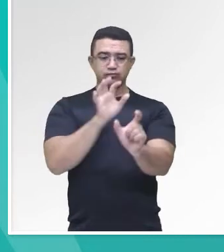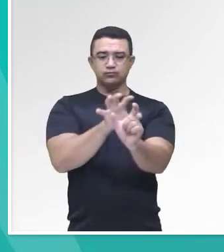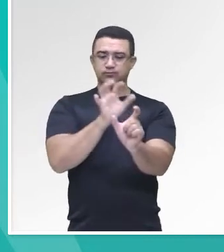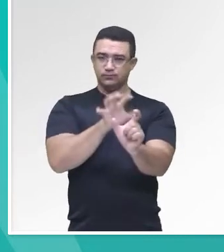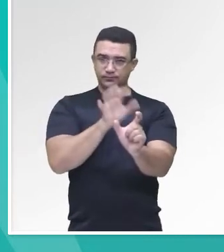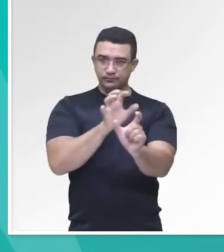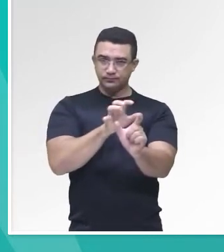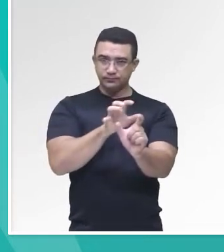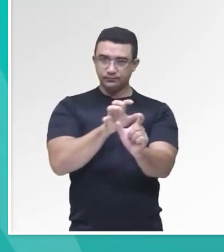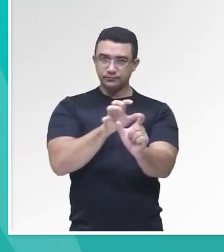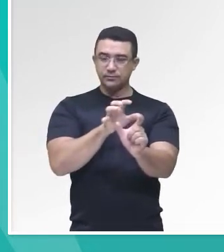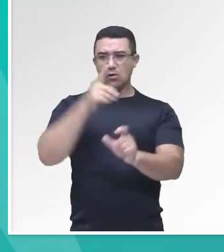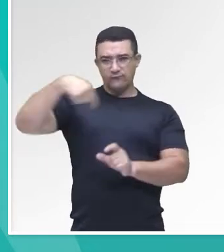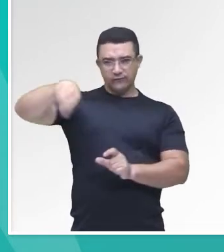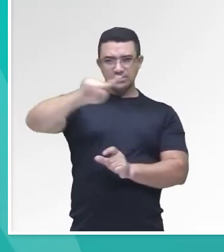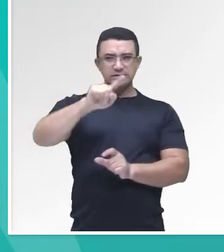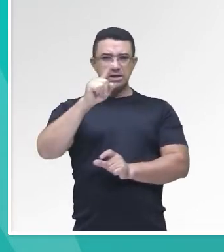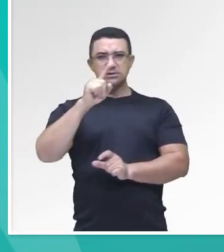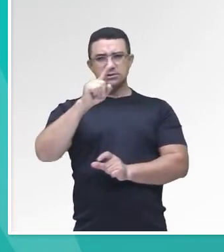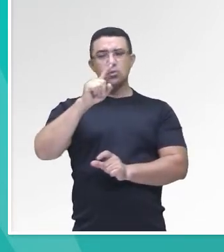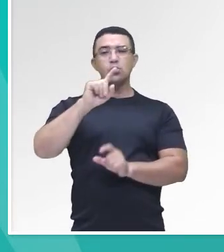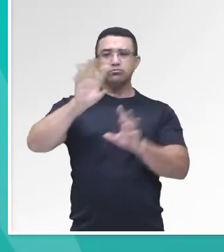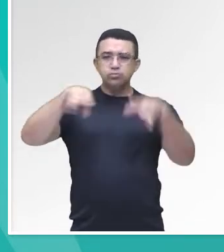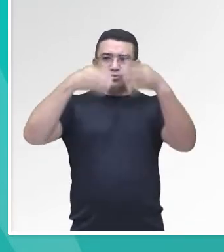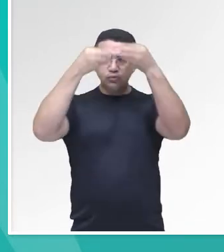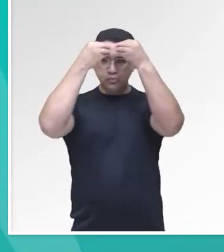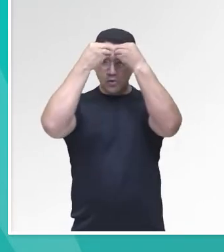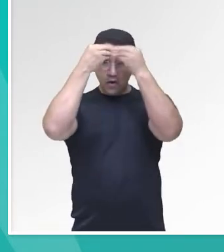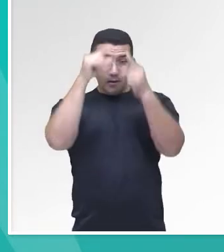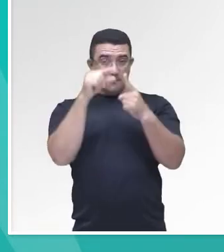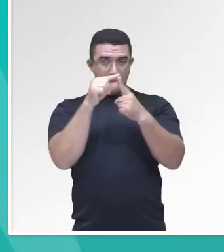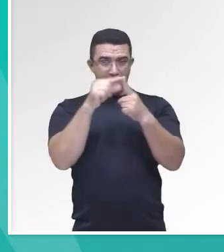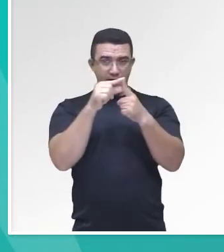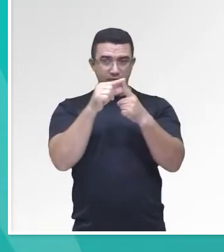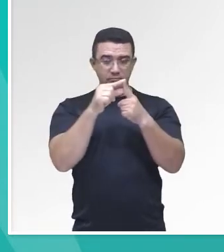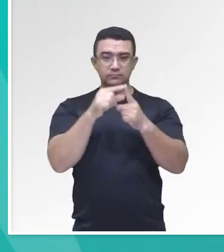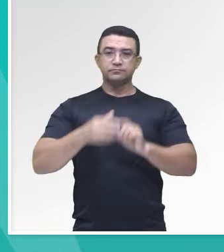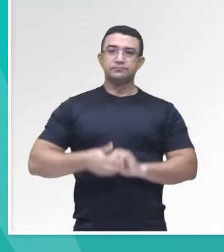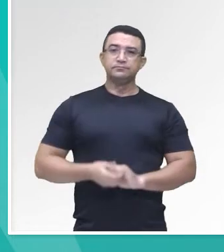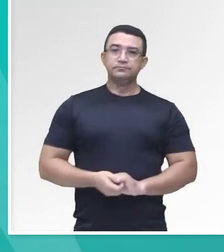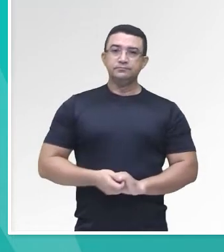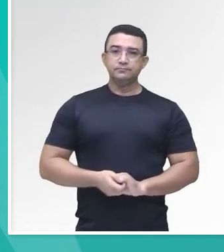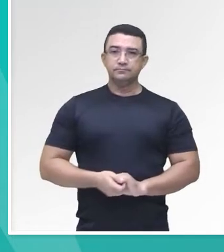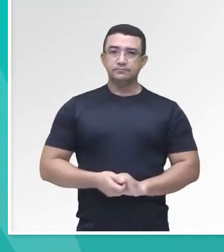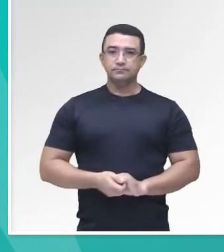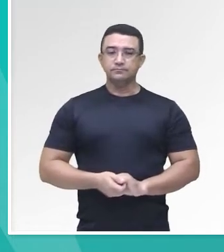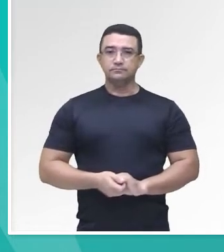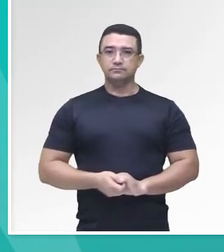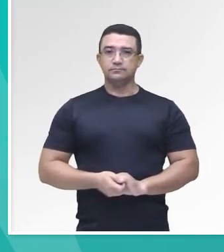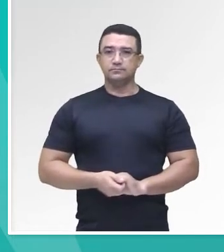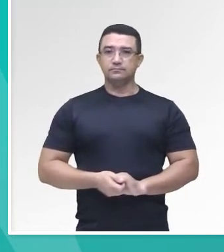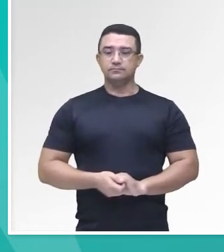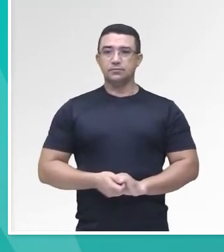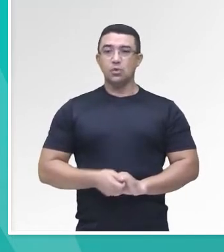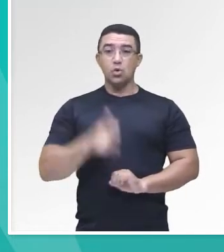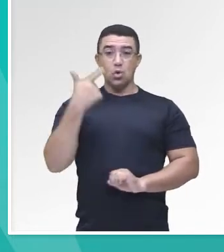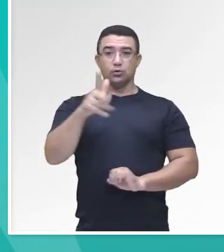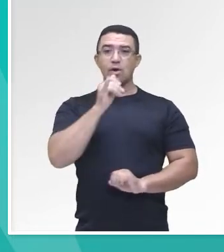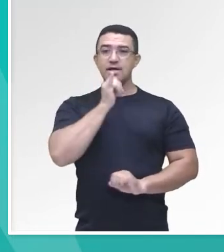Ok? Para você já ir se familiarizando com as palavras. Ok, gente? Seguindo, vamos ver mais